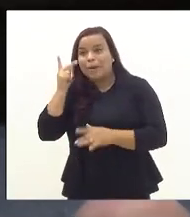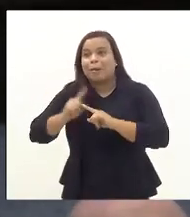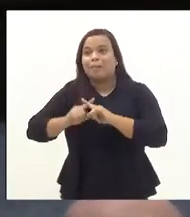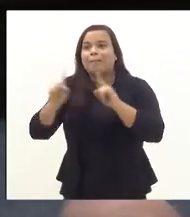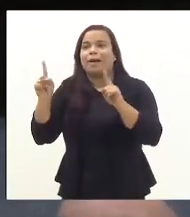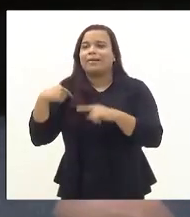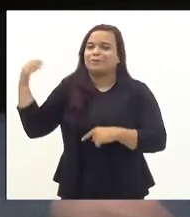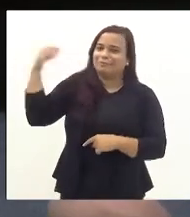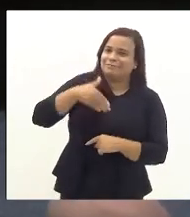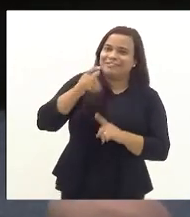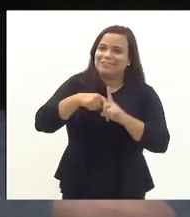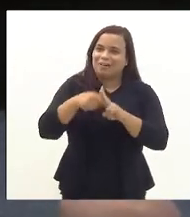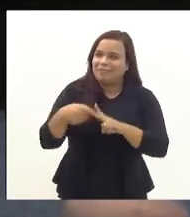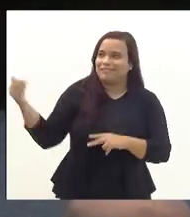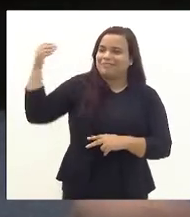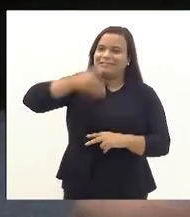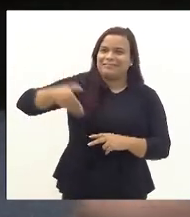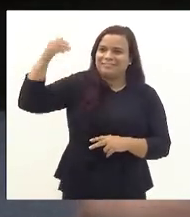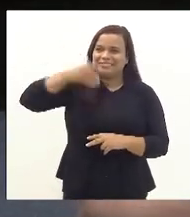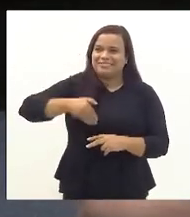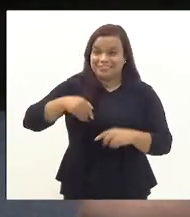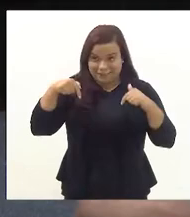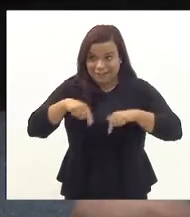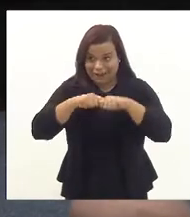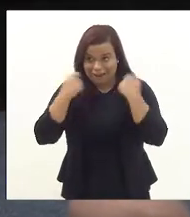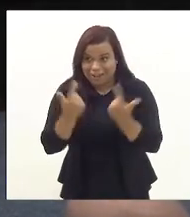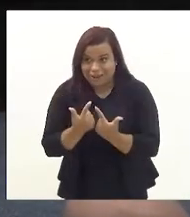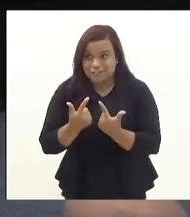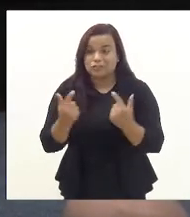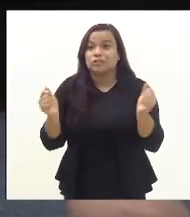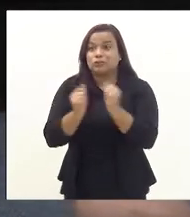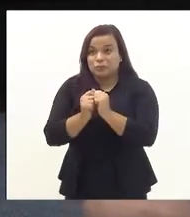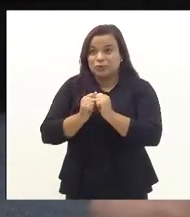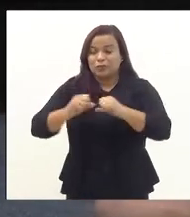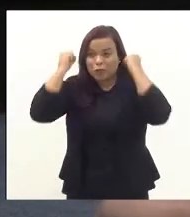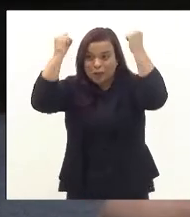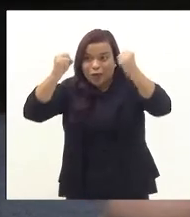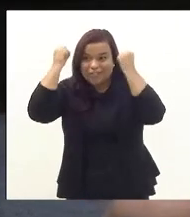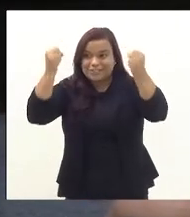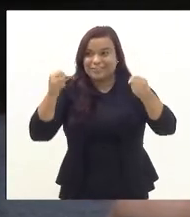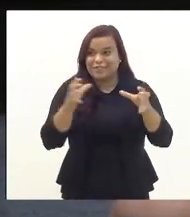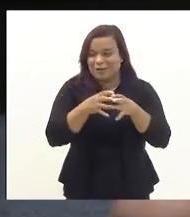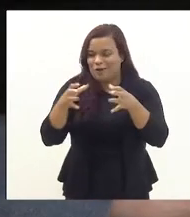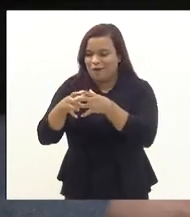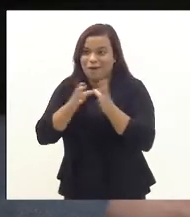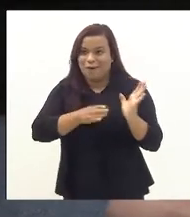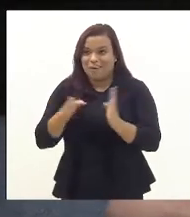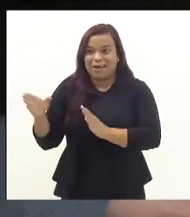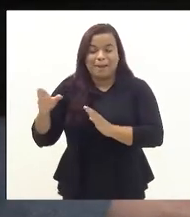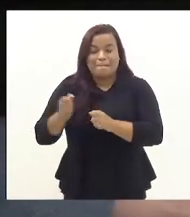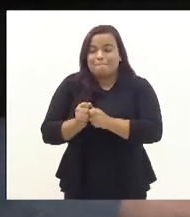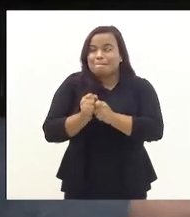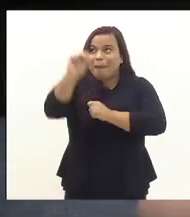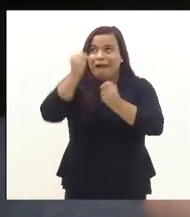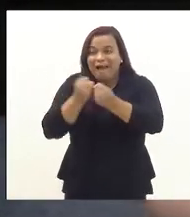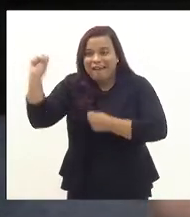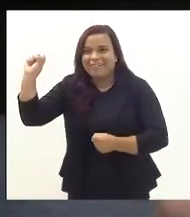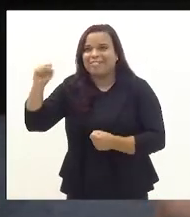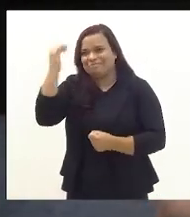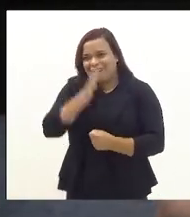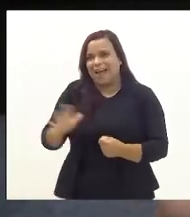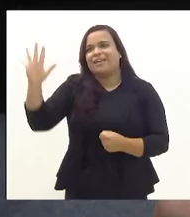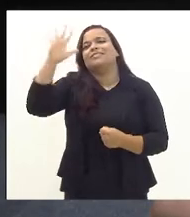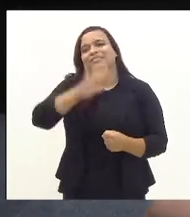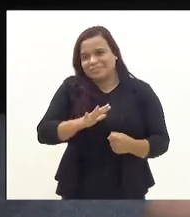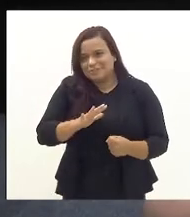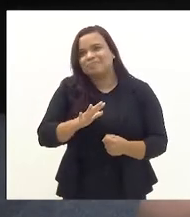2 meses. E estar aqui na LERJ, junto com as maiores torcidas organizadas desse estado, talvez as maiores torcidas também do Brasil,